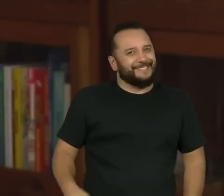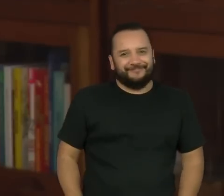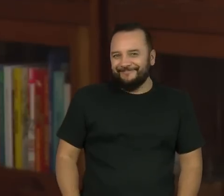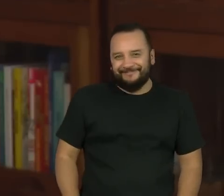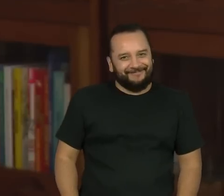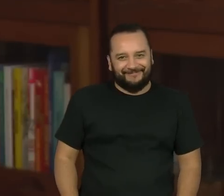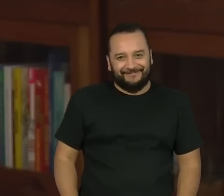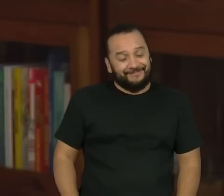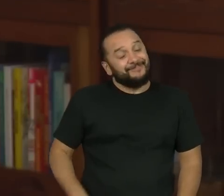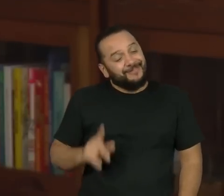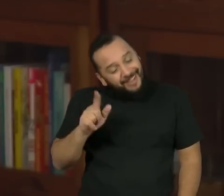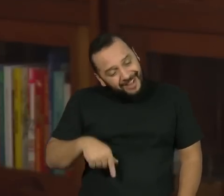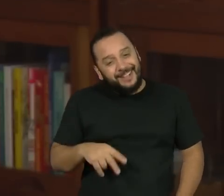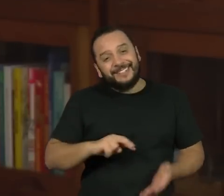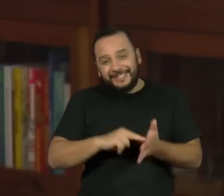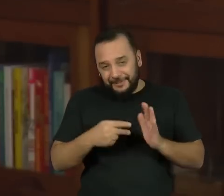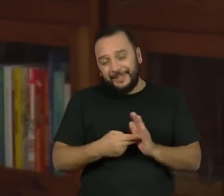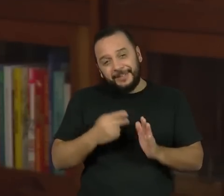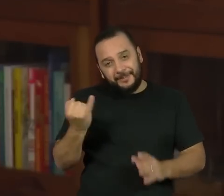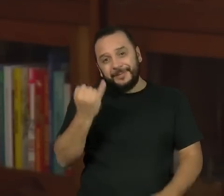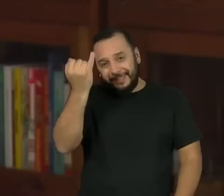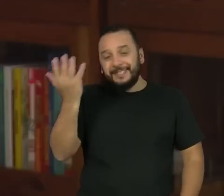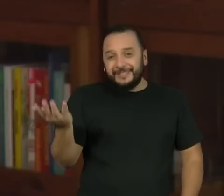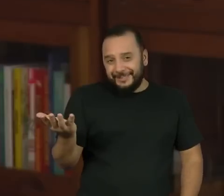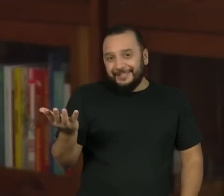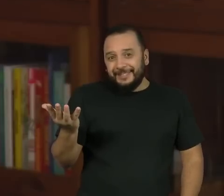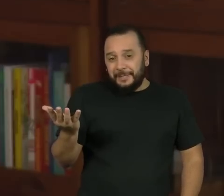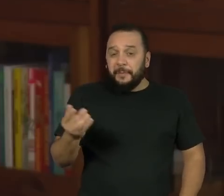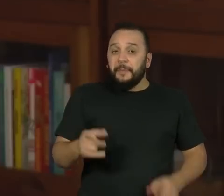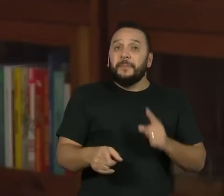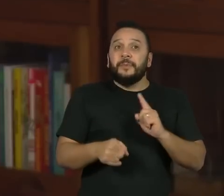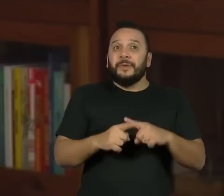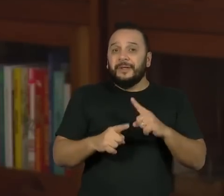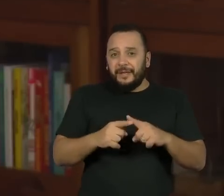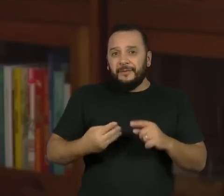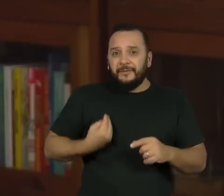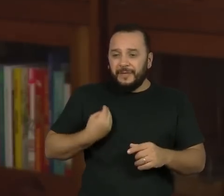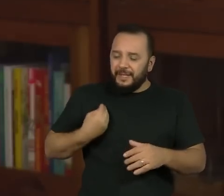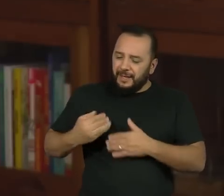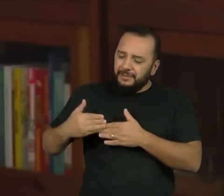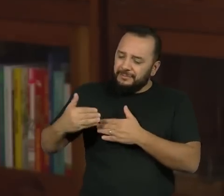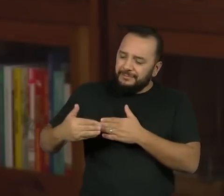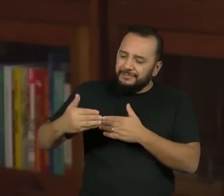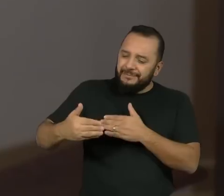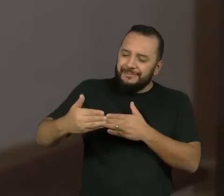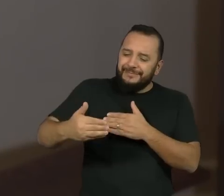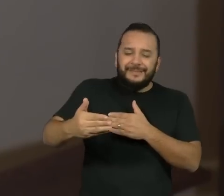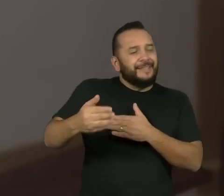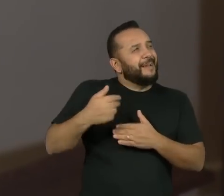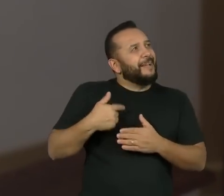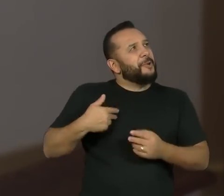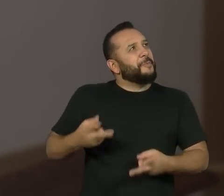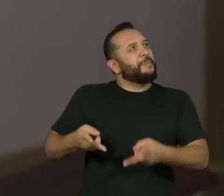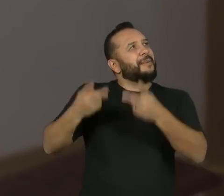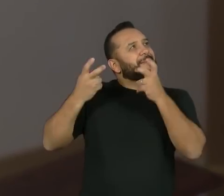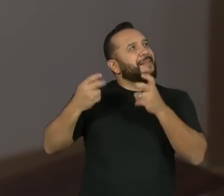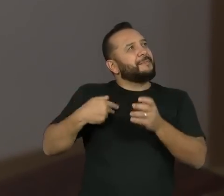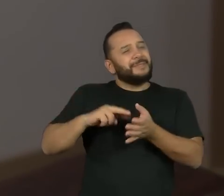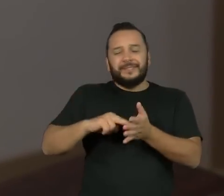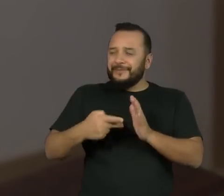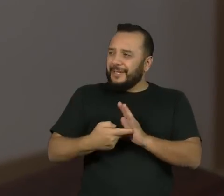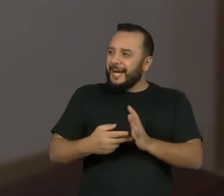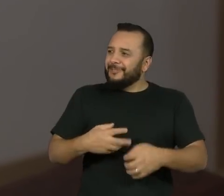tem significado. E não tem por ele mesmo, tem pelo que a gente dá a ele.